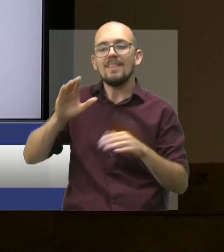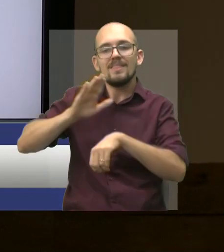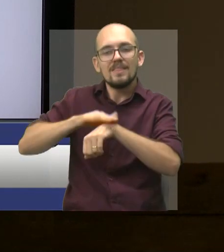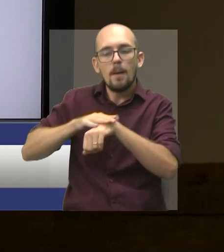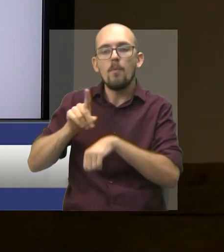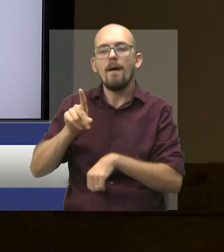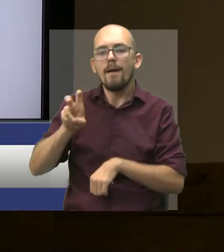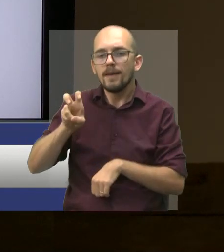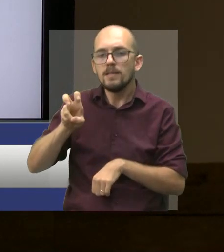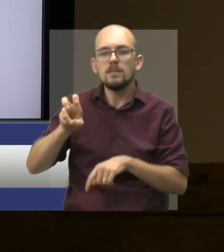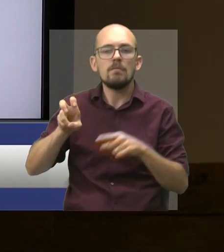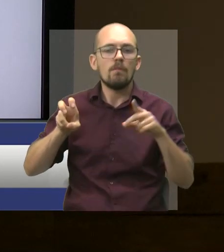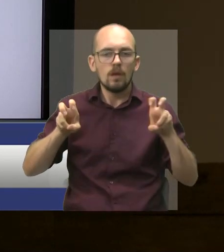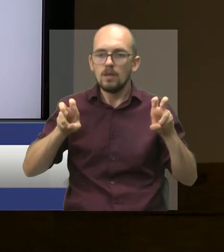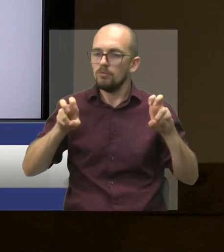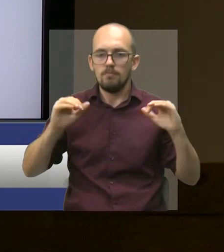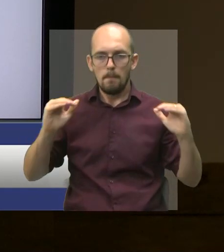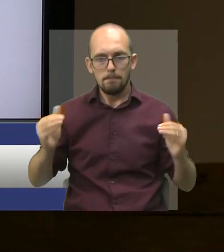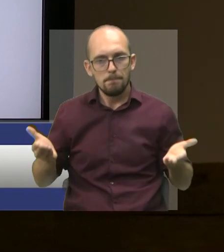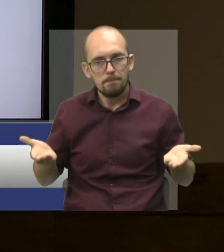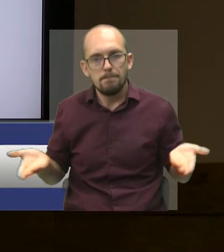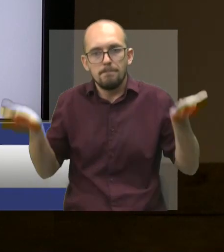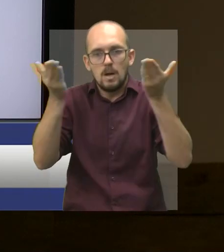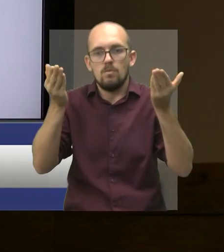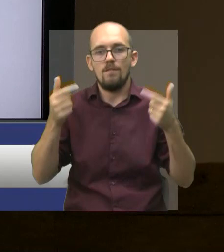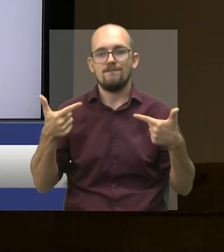anos para 20 anos de contribuição.